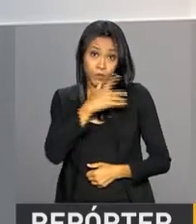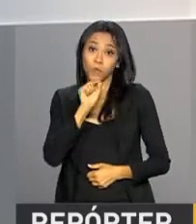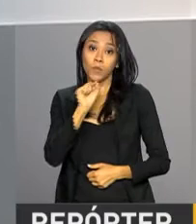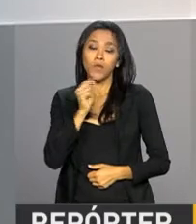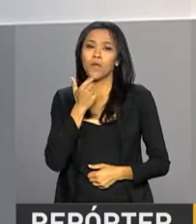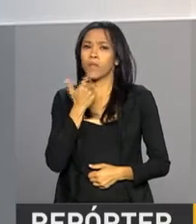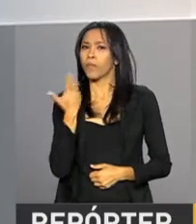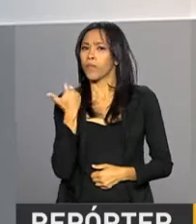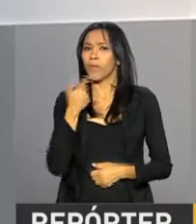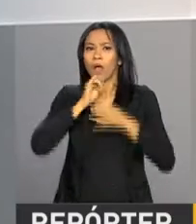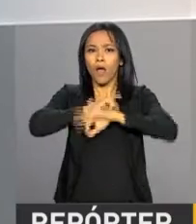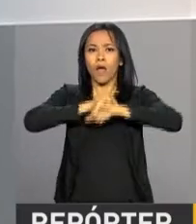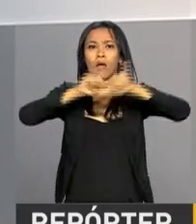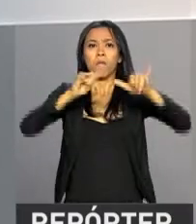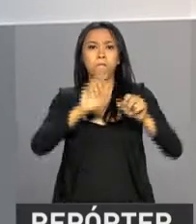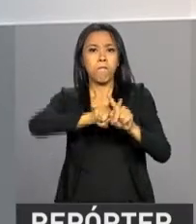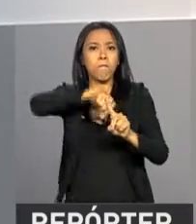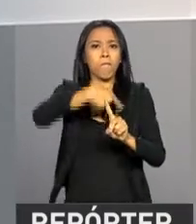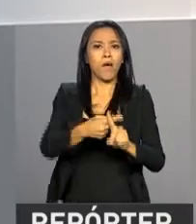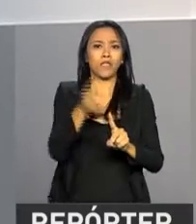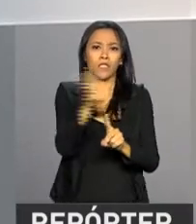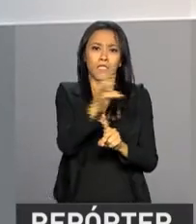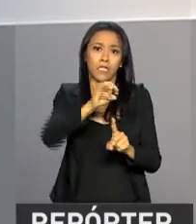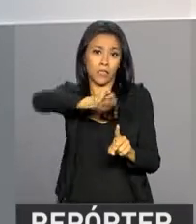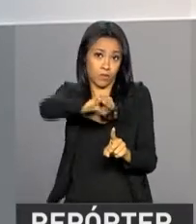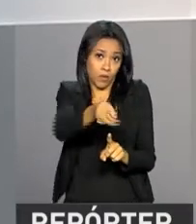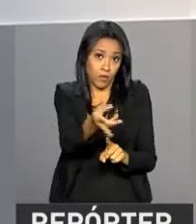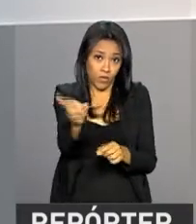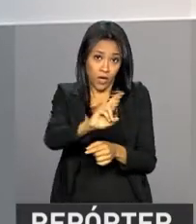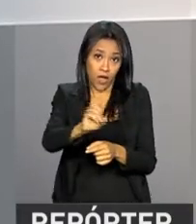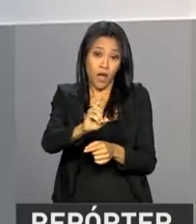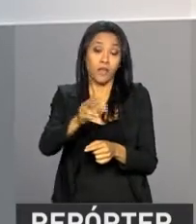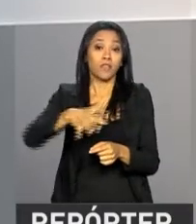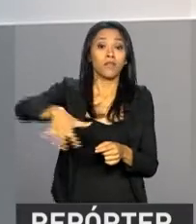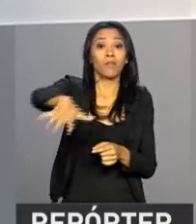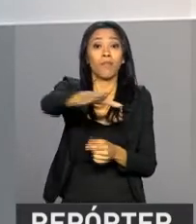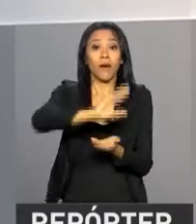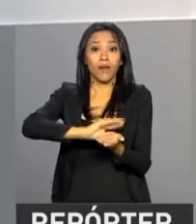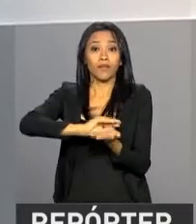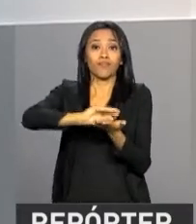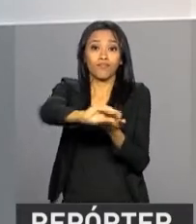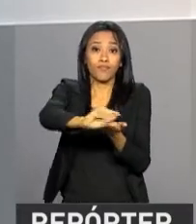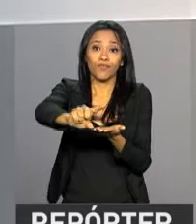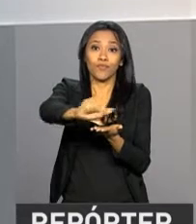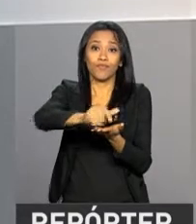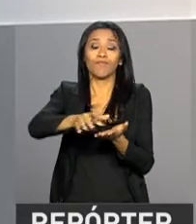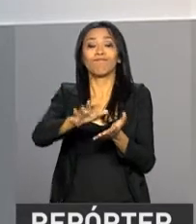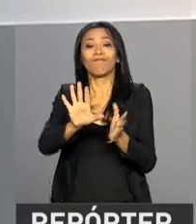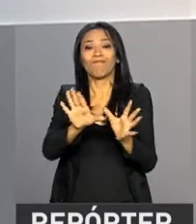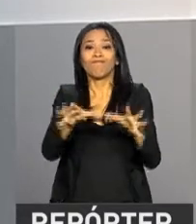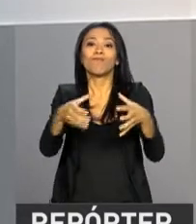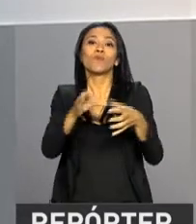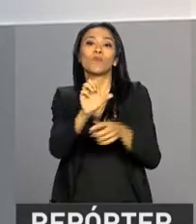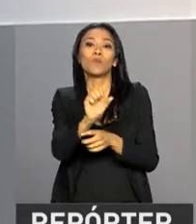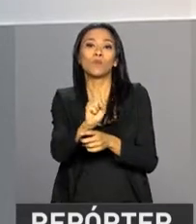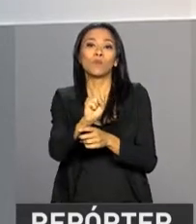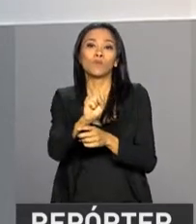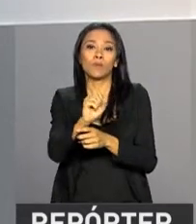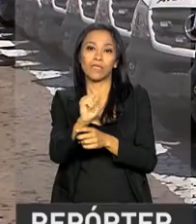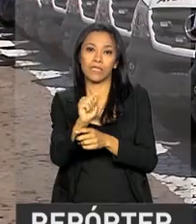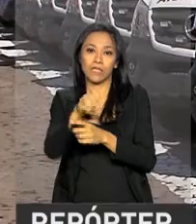anunciou agora pouco mais 33 milhões de reais para o serviço de atendimento móvel de urgência o samu 192